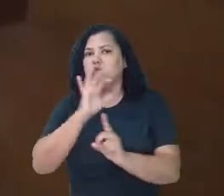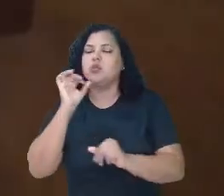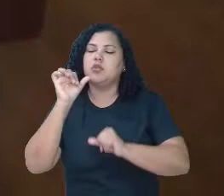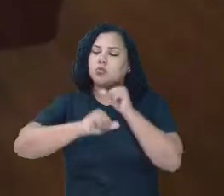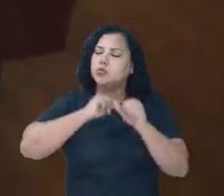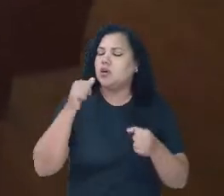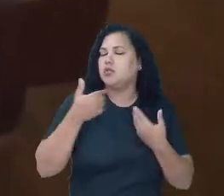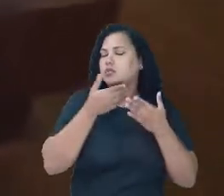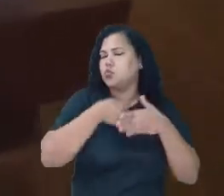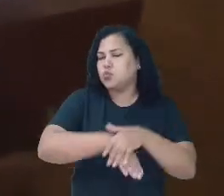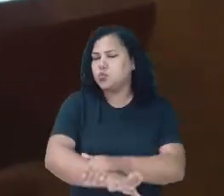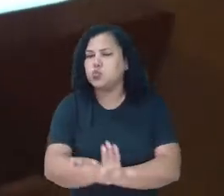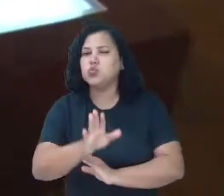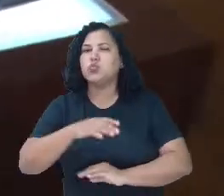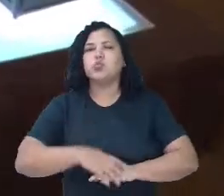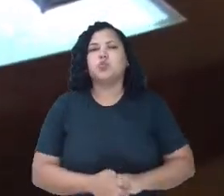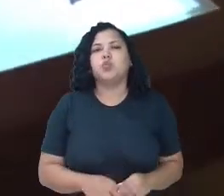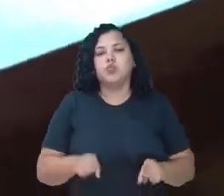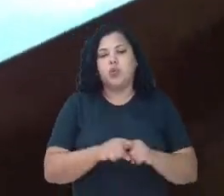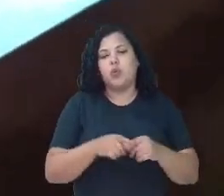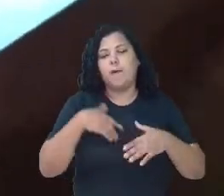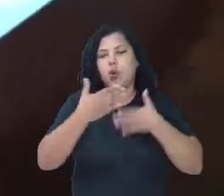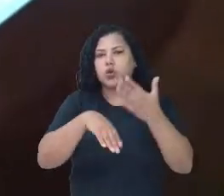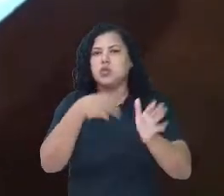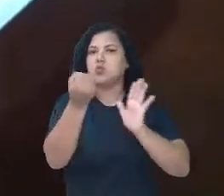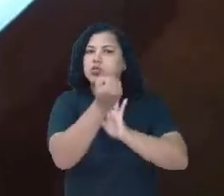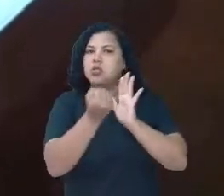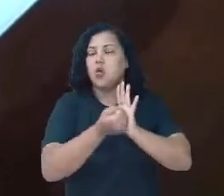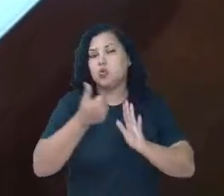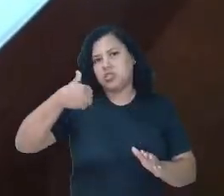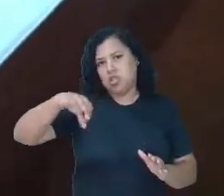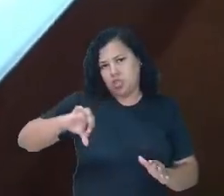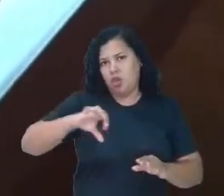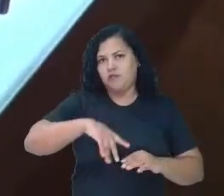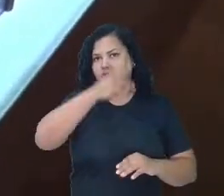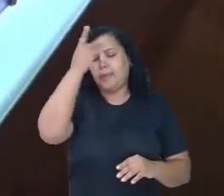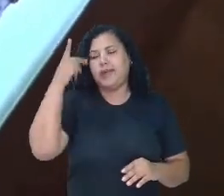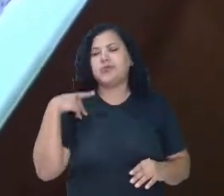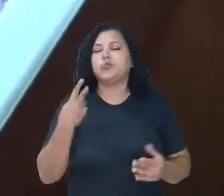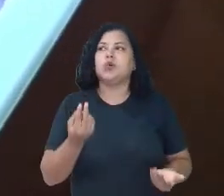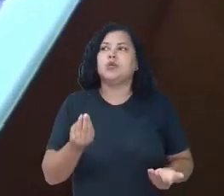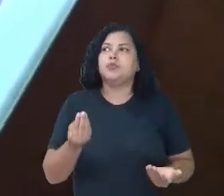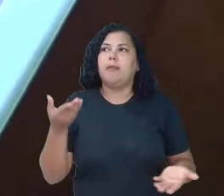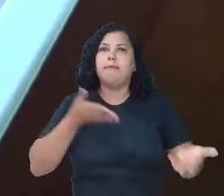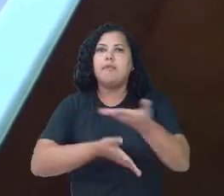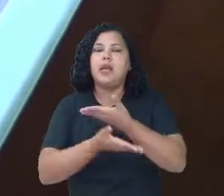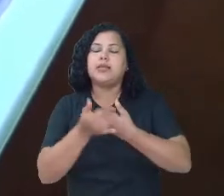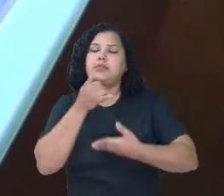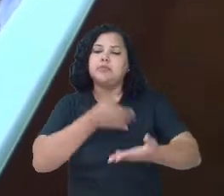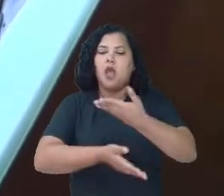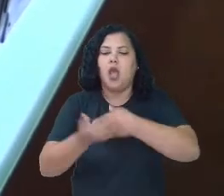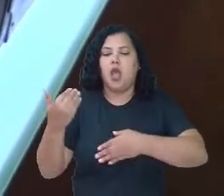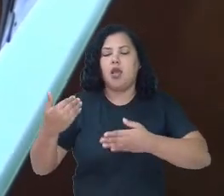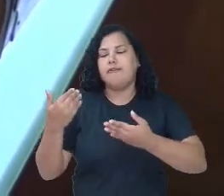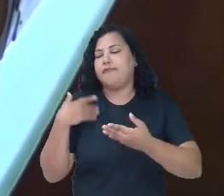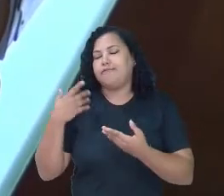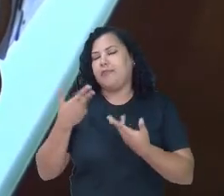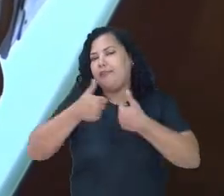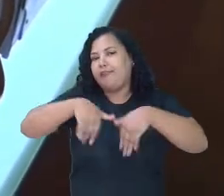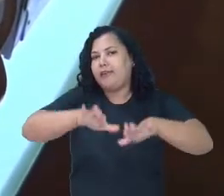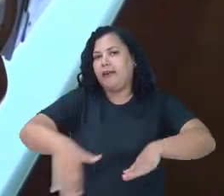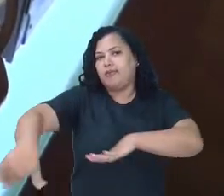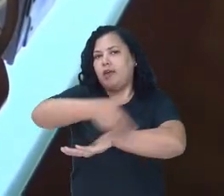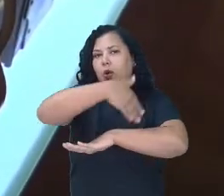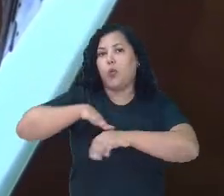costumes durante o século XIX, das pessoas ocuparem as ruas à noite. Isso teve um impacto